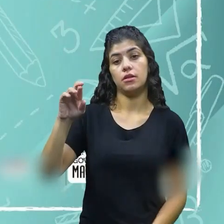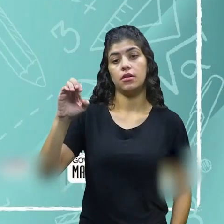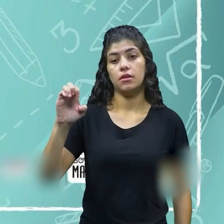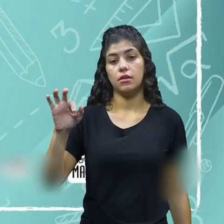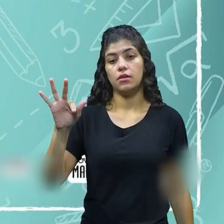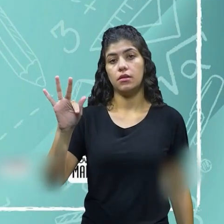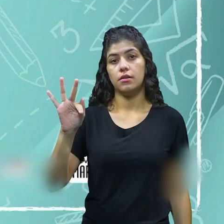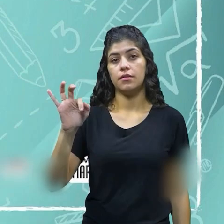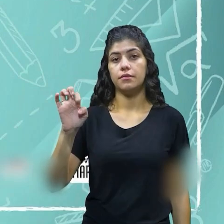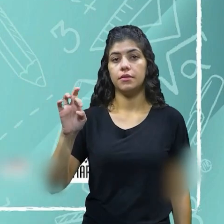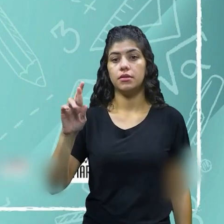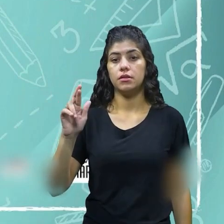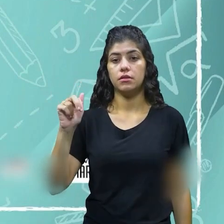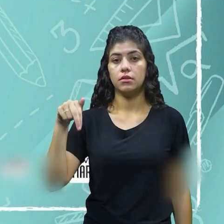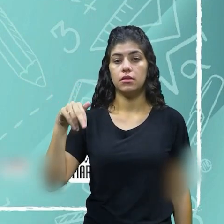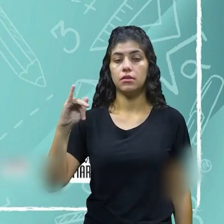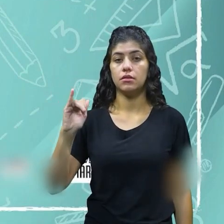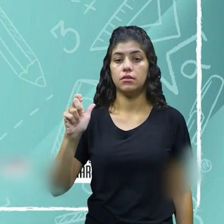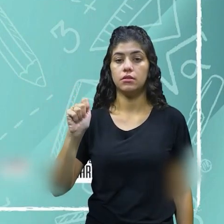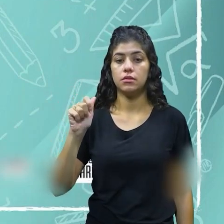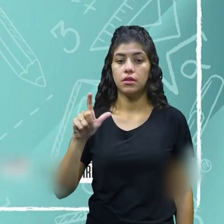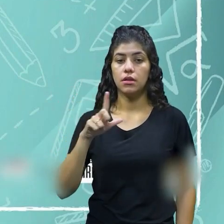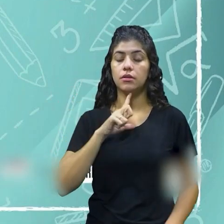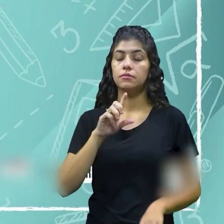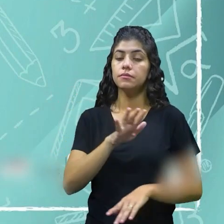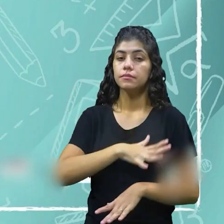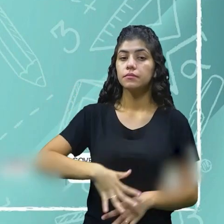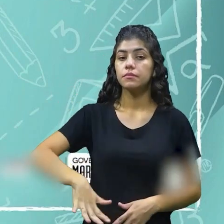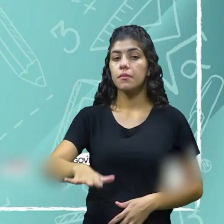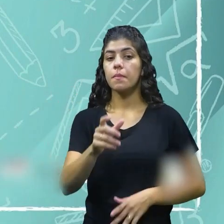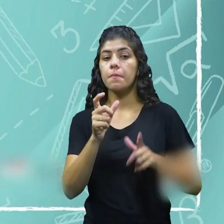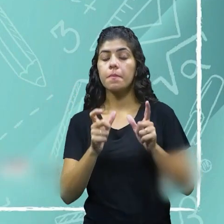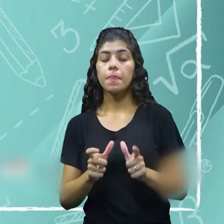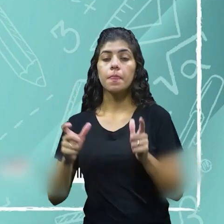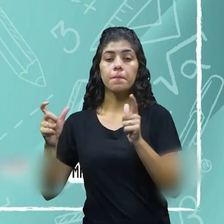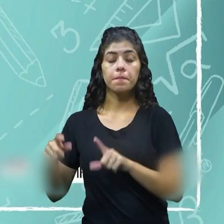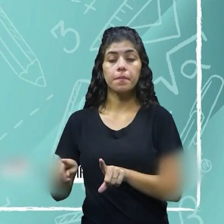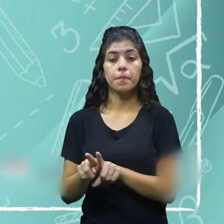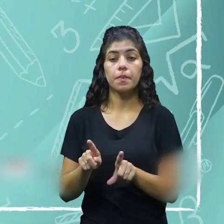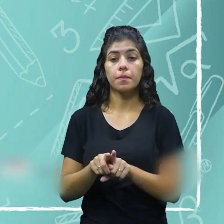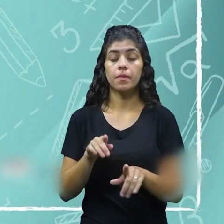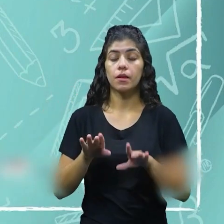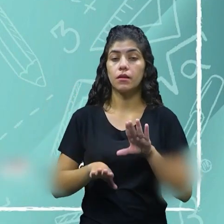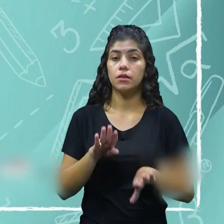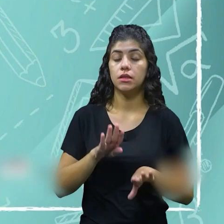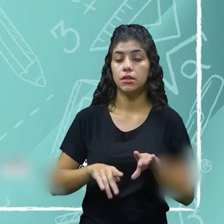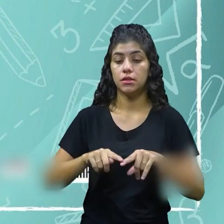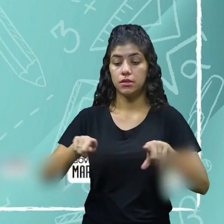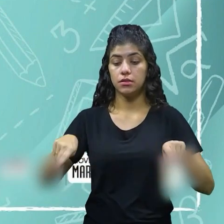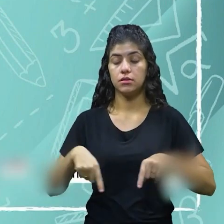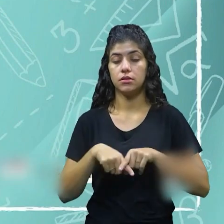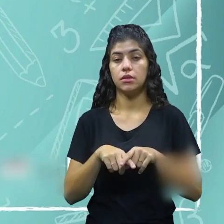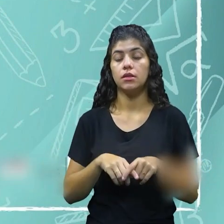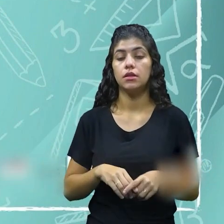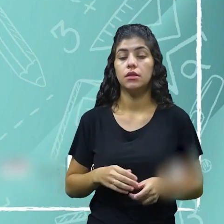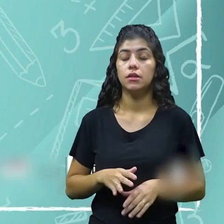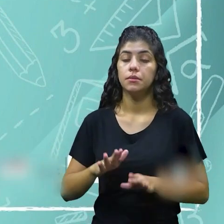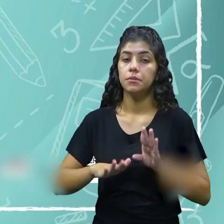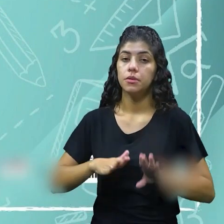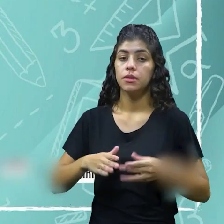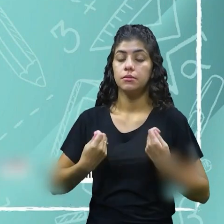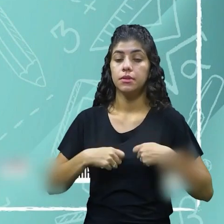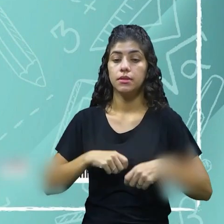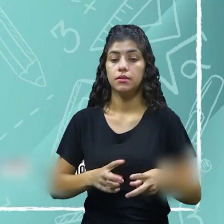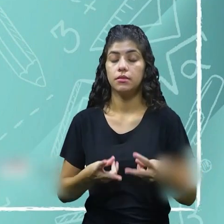adotado. Espaço ou posição é a localização em cada instante de um móvel ao longo da trajetória. Portanto,